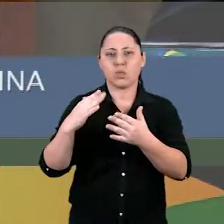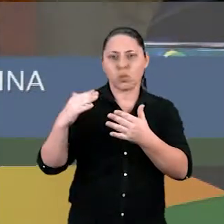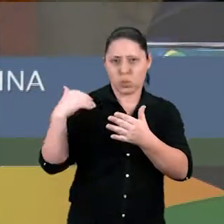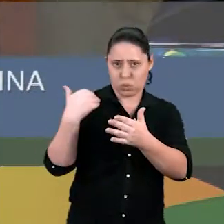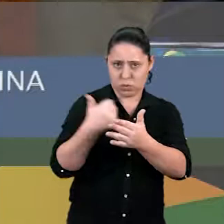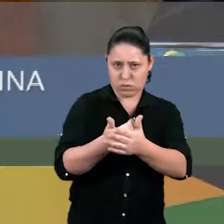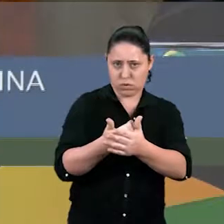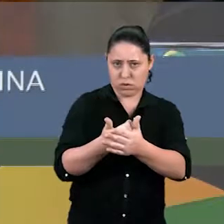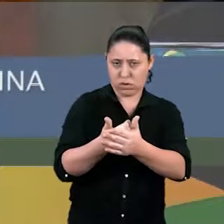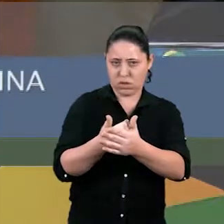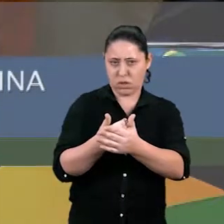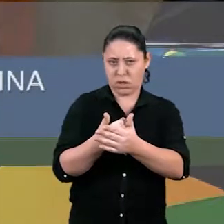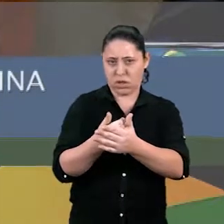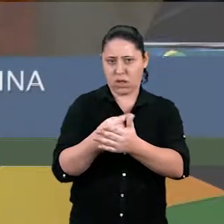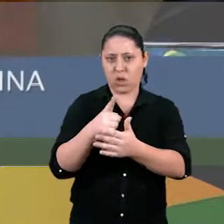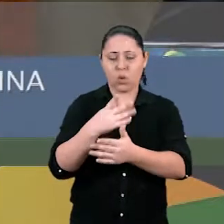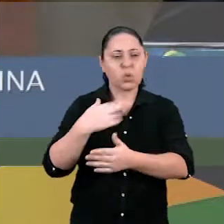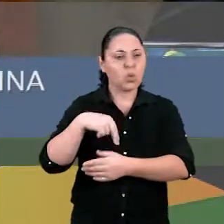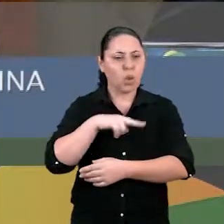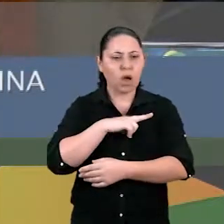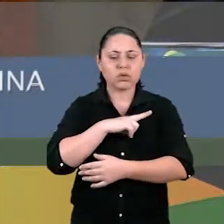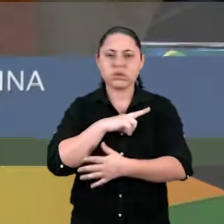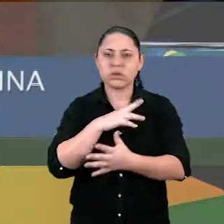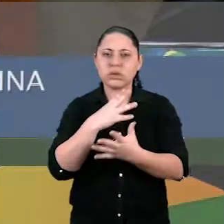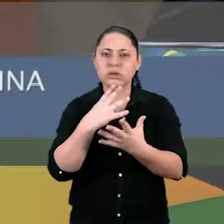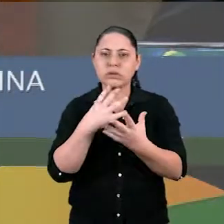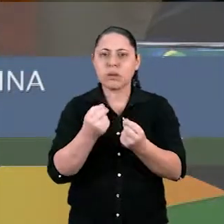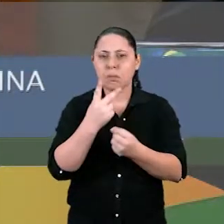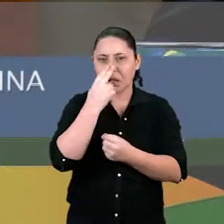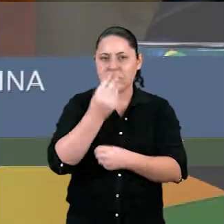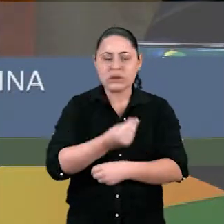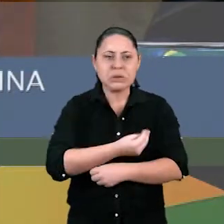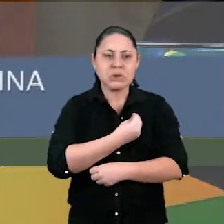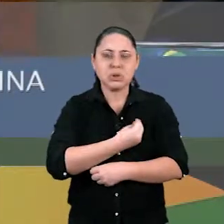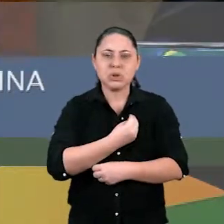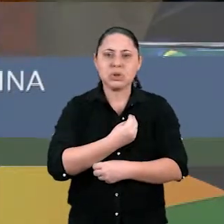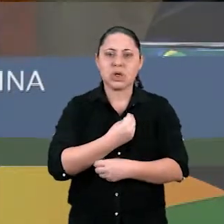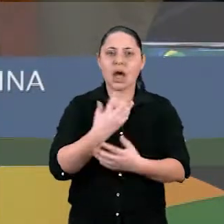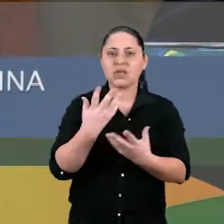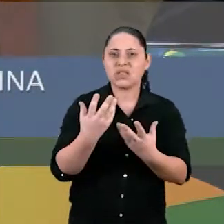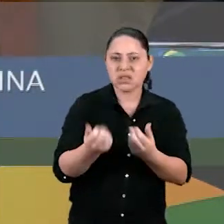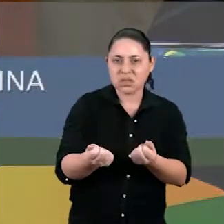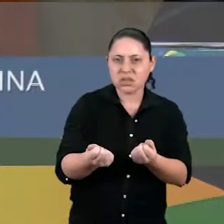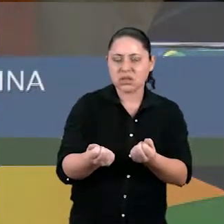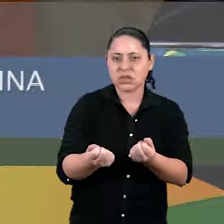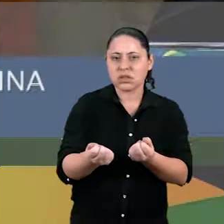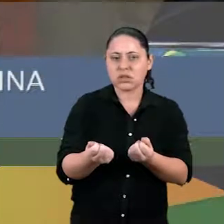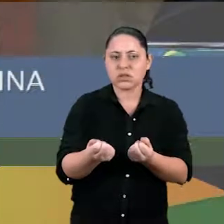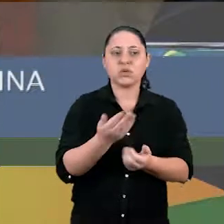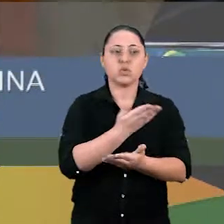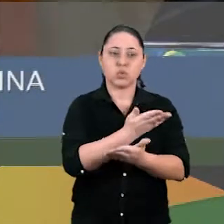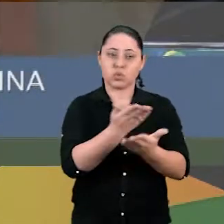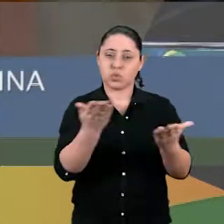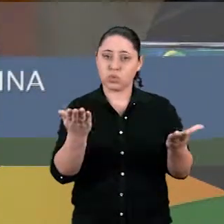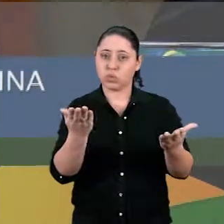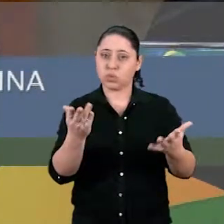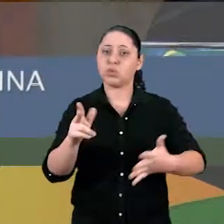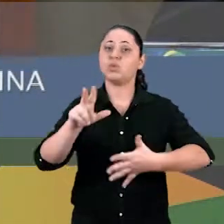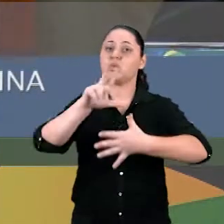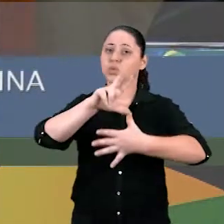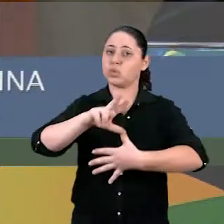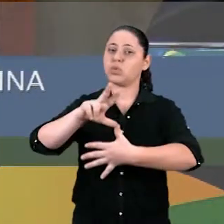nesse quadro, que é comungado por nós no Brasil e pelos nossos